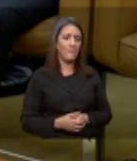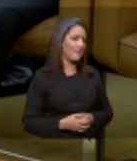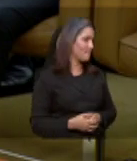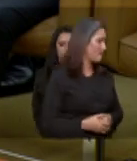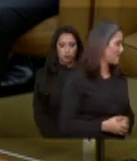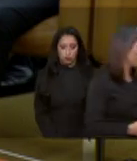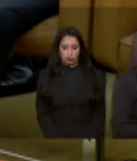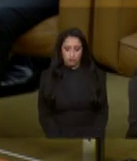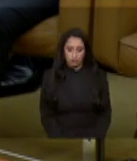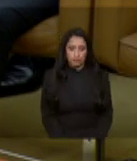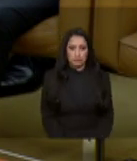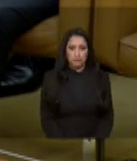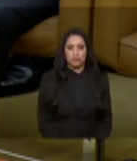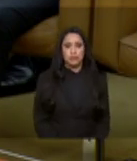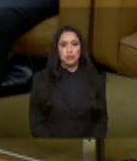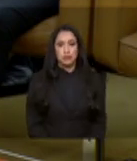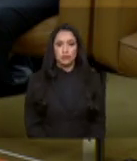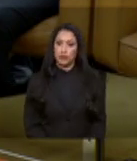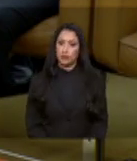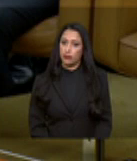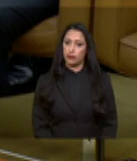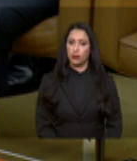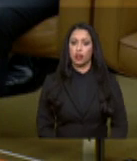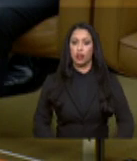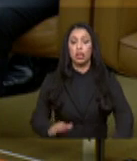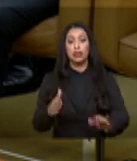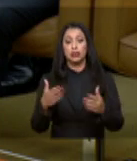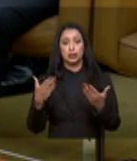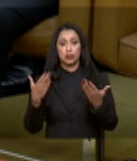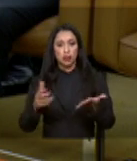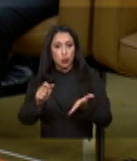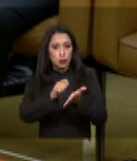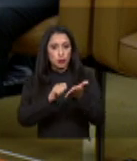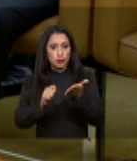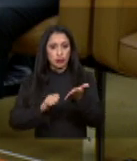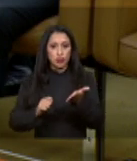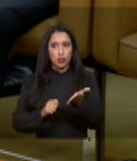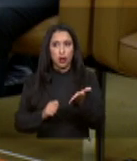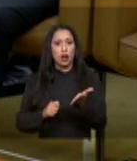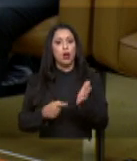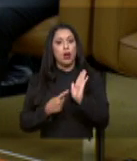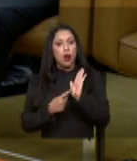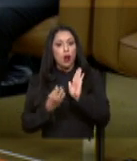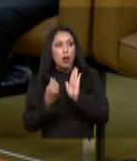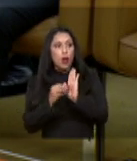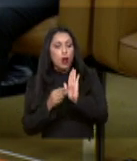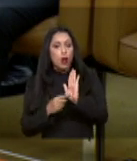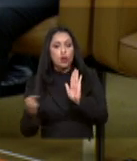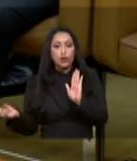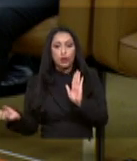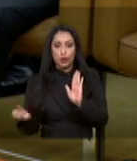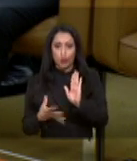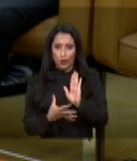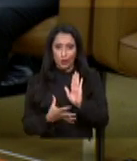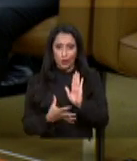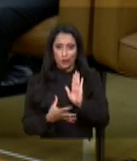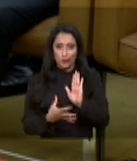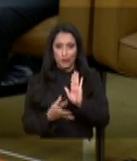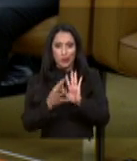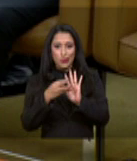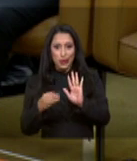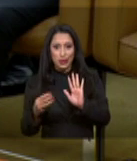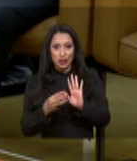Serre entra e propõe. Sim, um novo modelo deve vir para